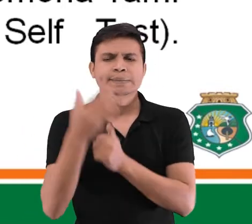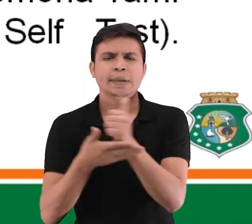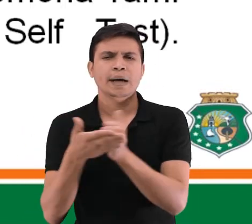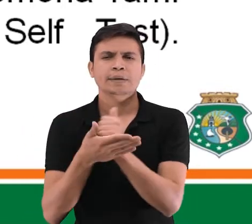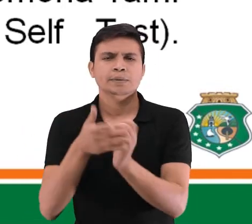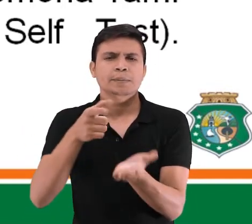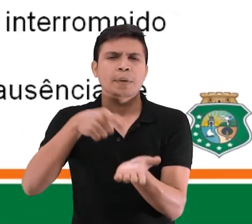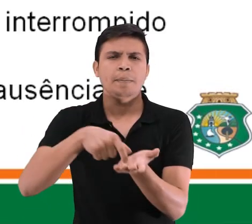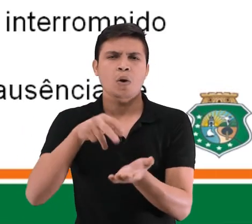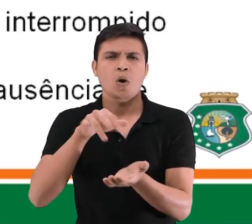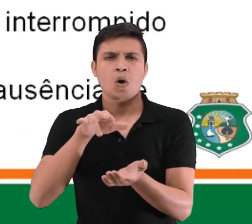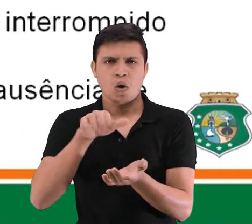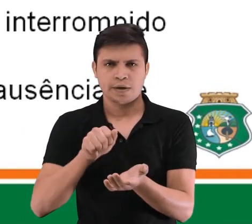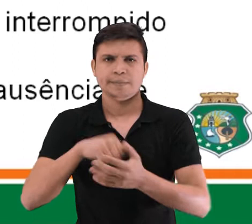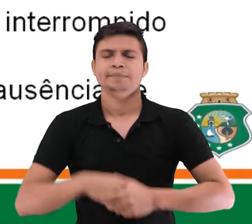um pouco sobre ele.